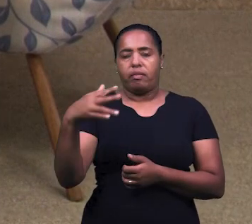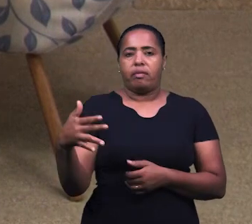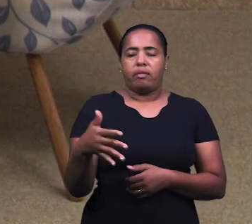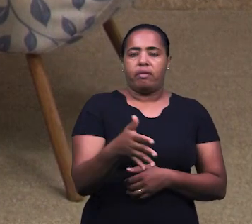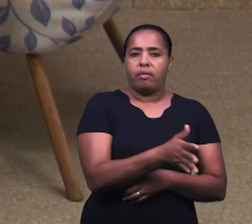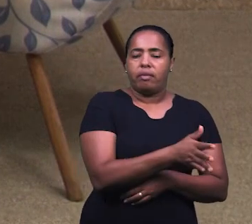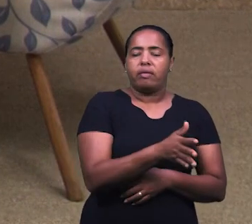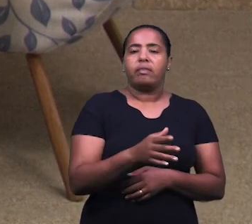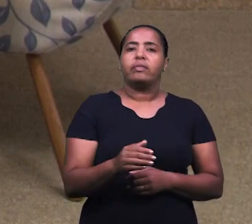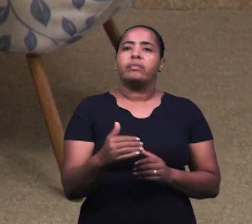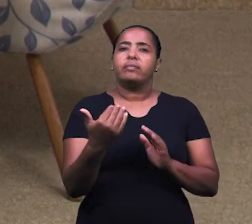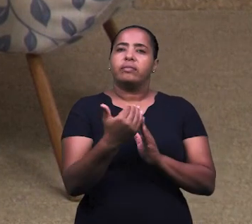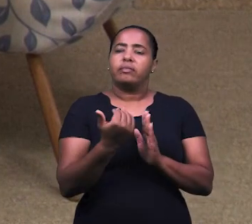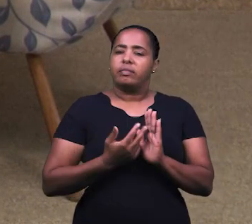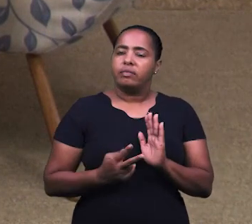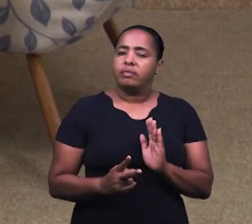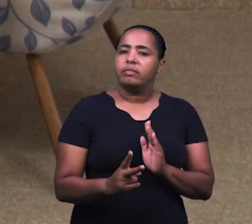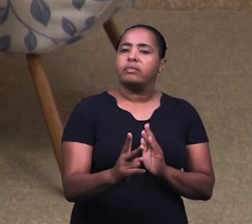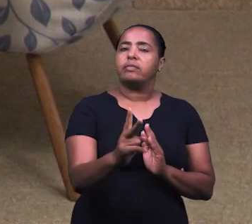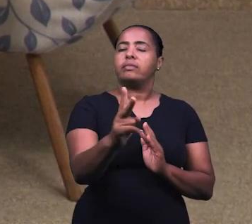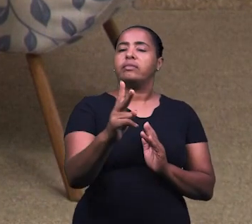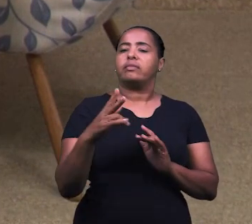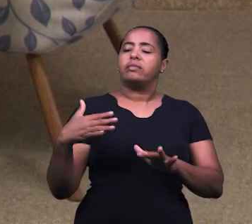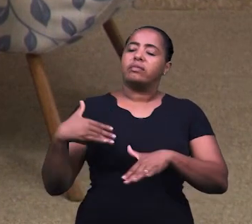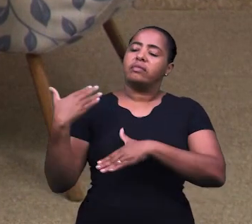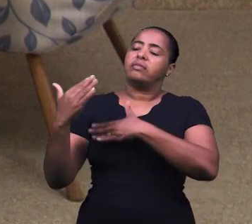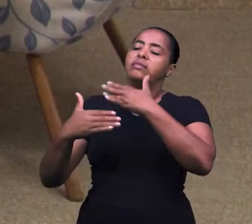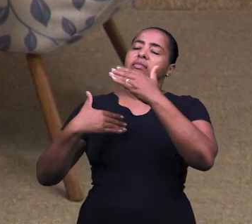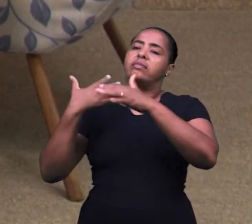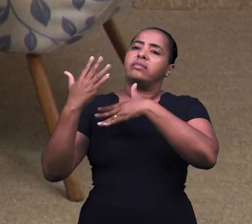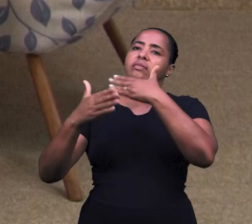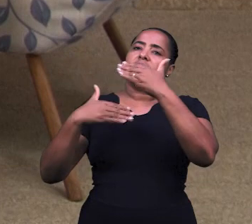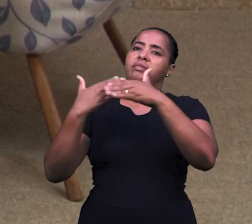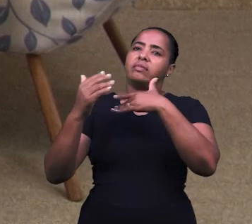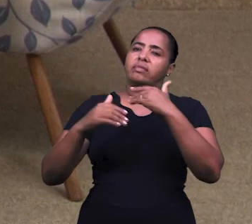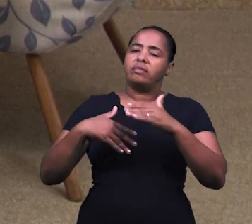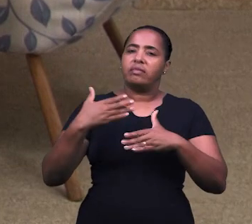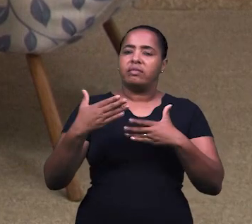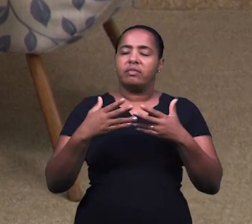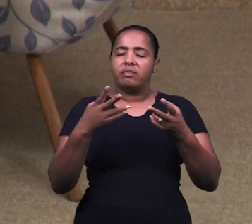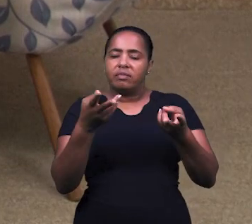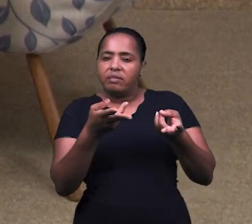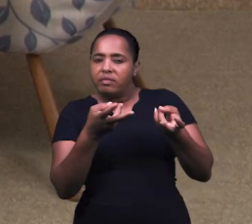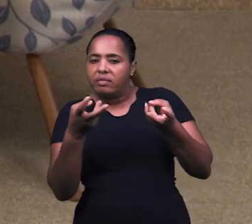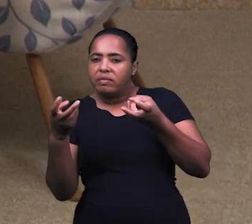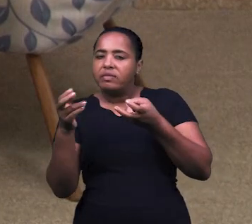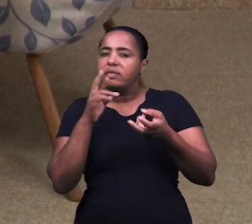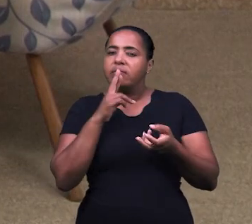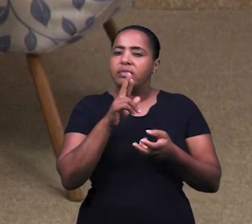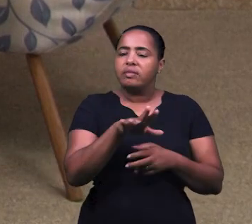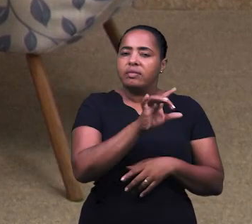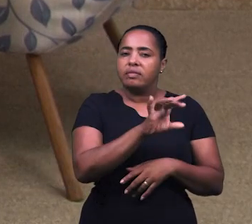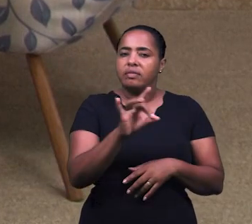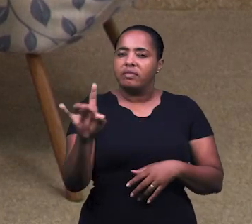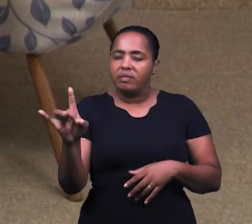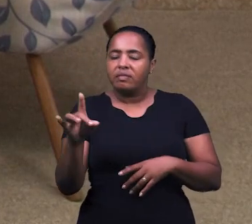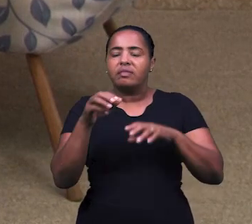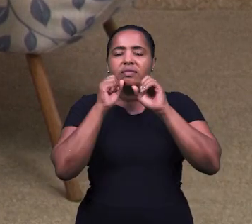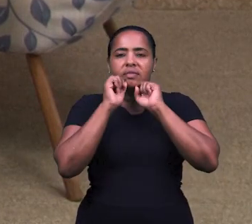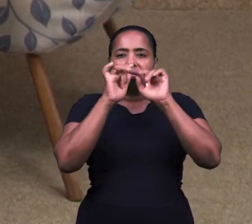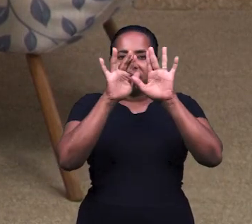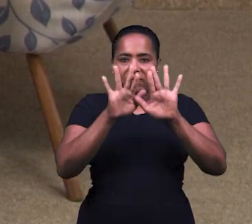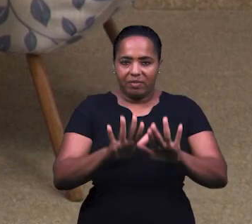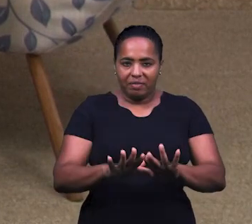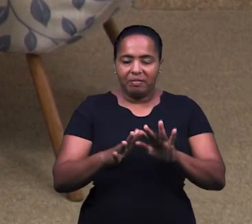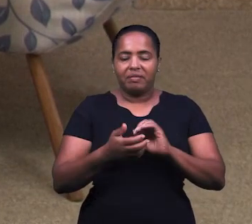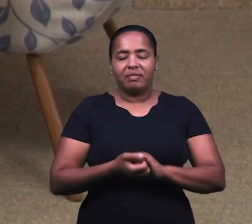do Senhor, meus irmãos. O programa vai seguindo, nós vamos sendo edificados, vamos vendo aquilo que os irmãos têm alcançado. Realmente tem sido